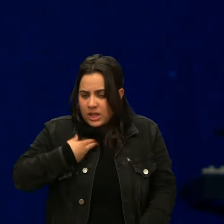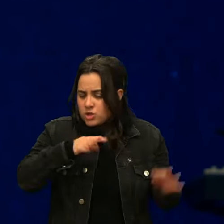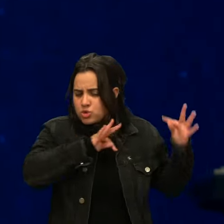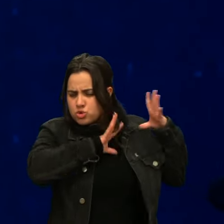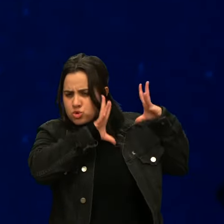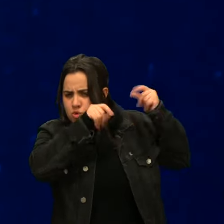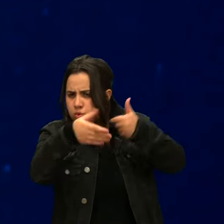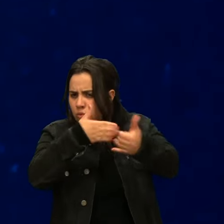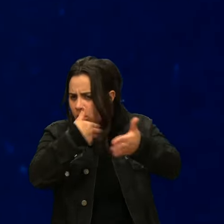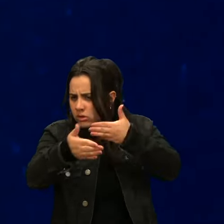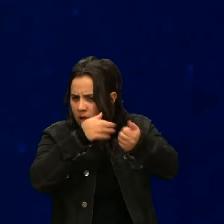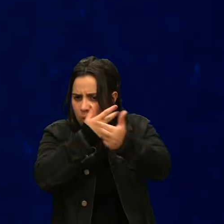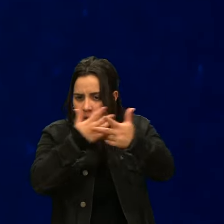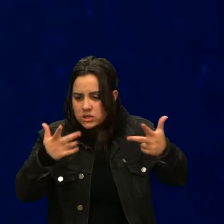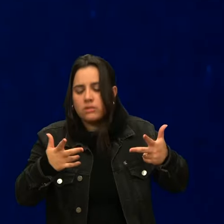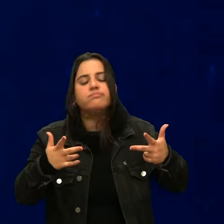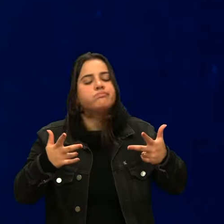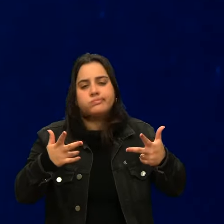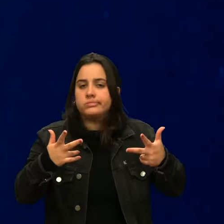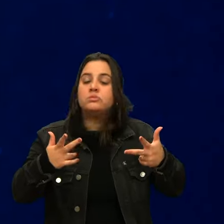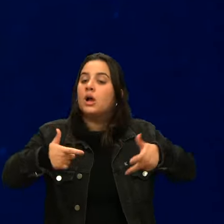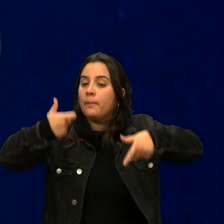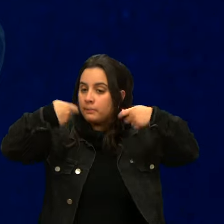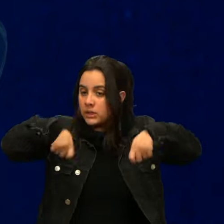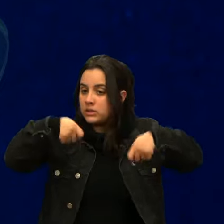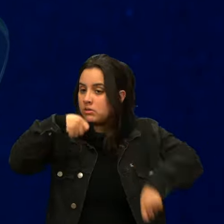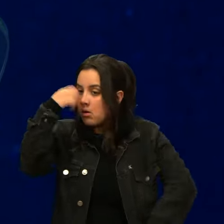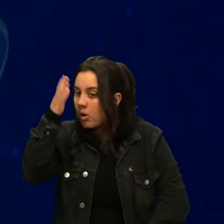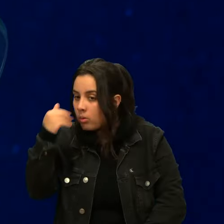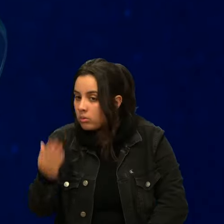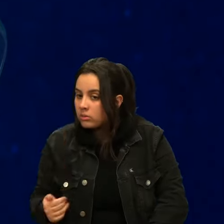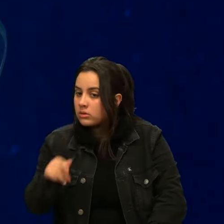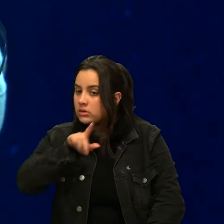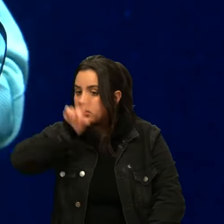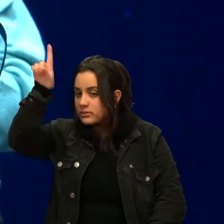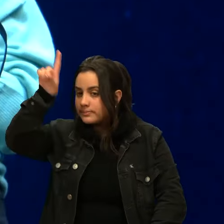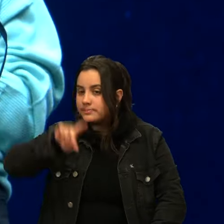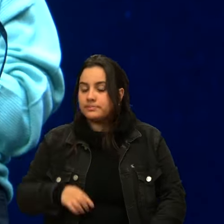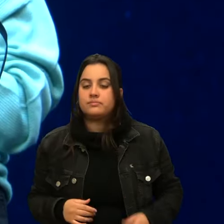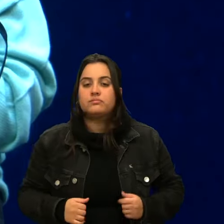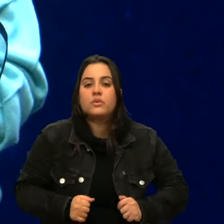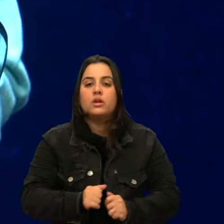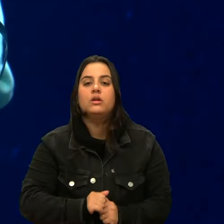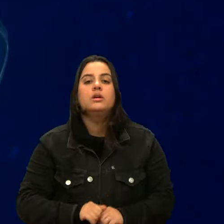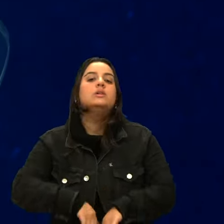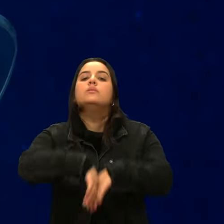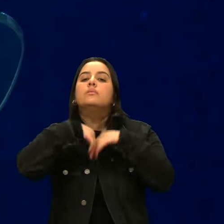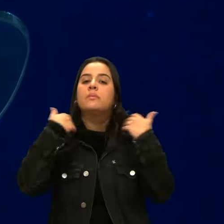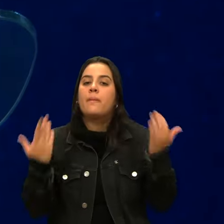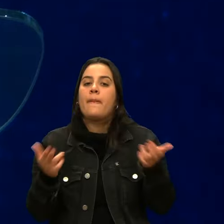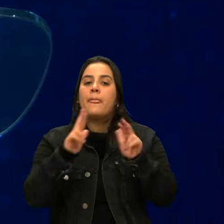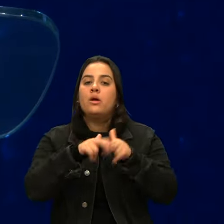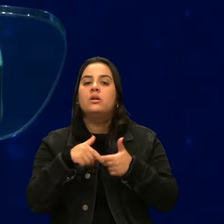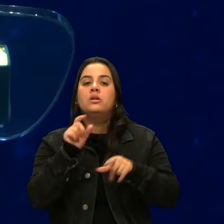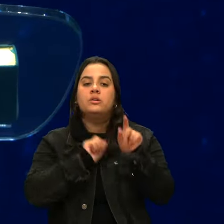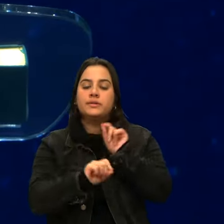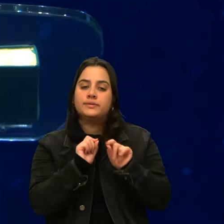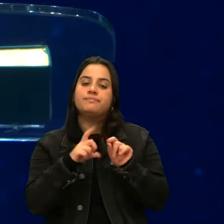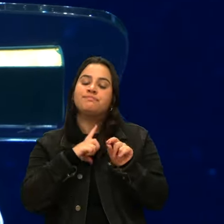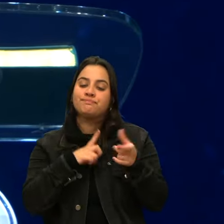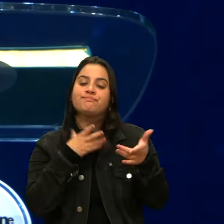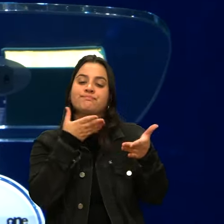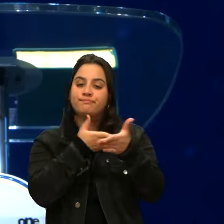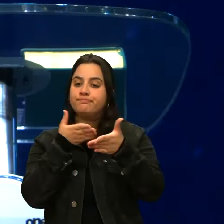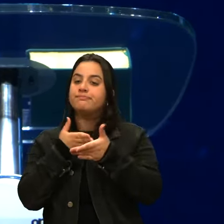fizesse, ele honraria a Deus. E para ele tomar esse passo, ele precisou ver alguns obstáculos. O primeiro deles foi